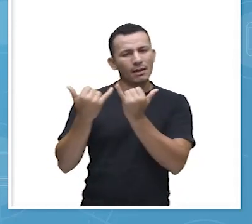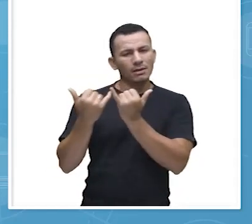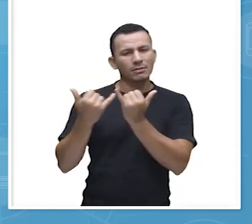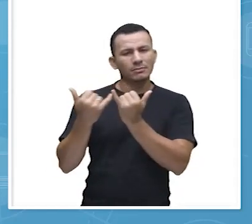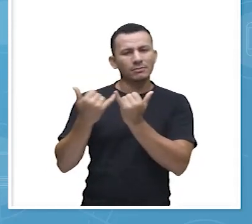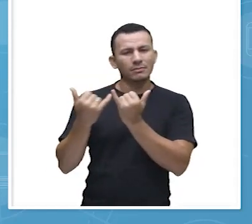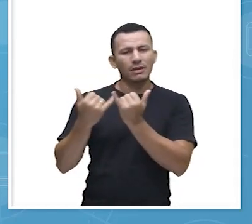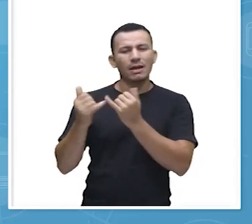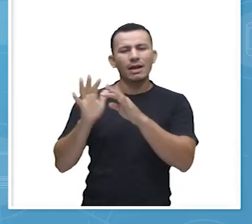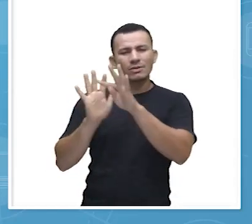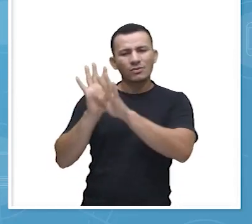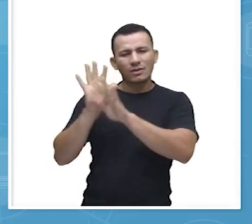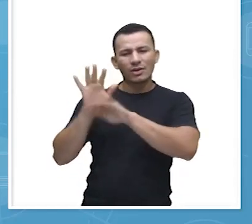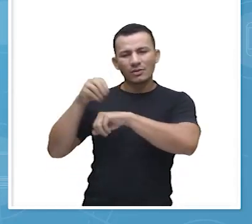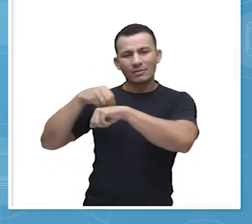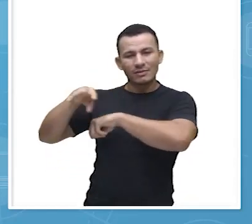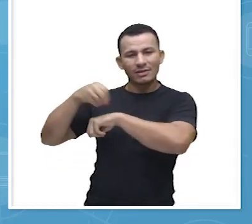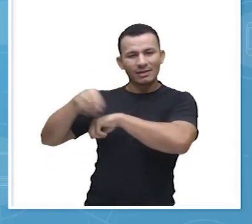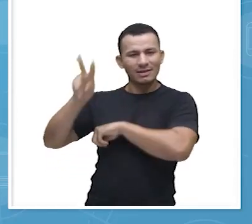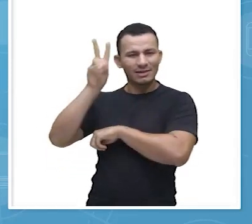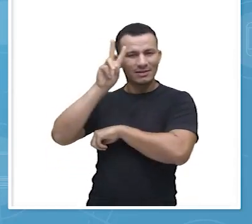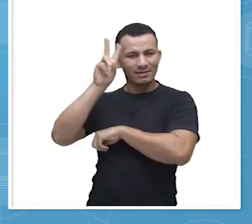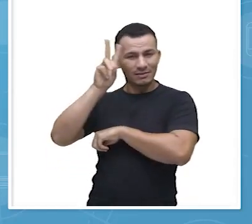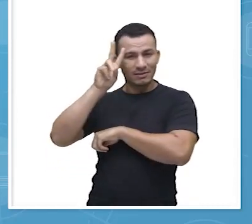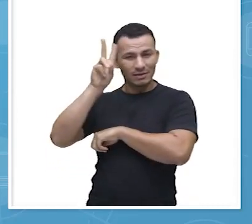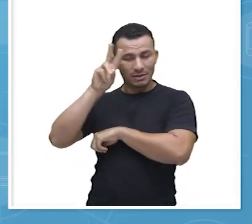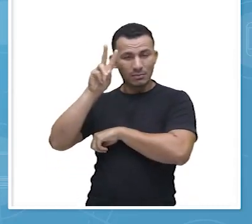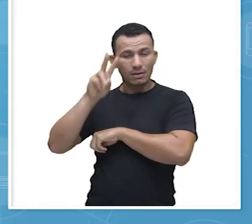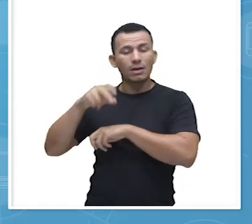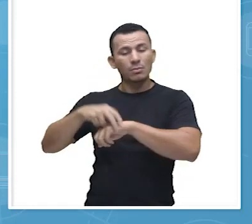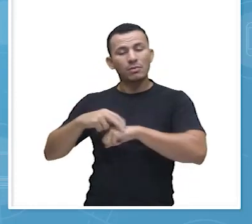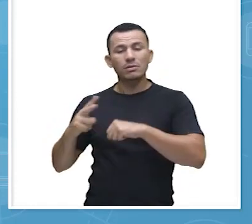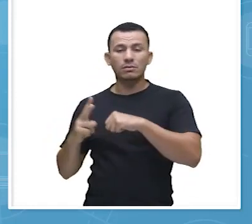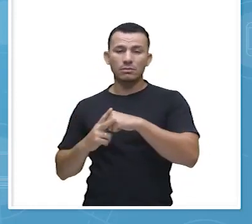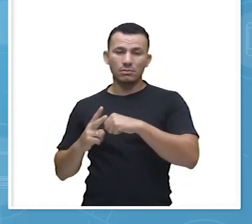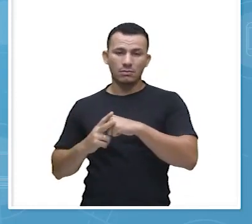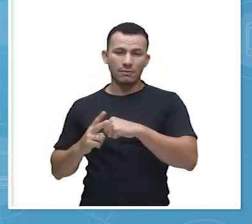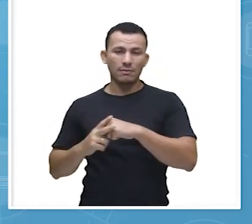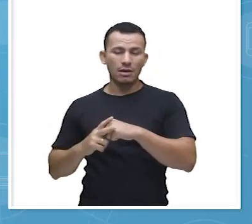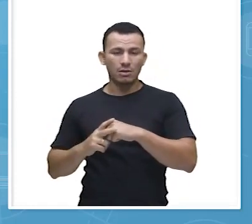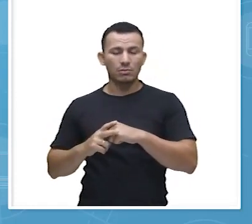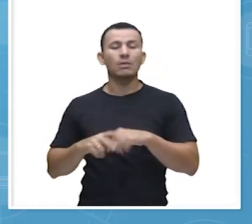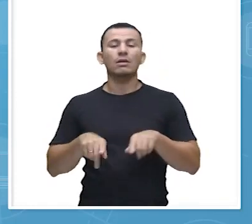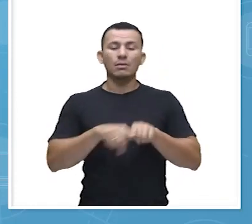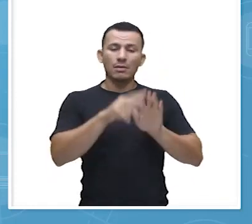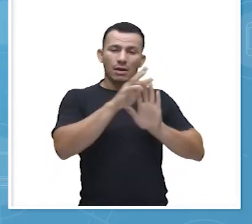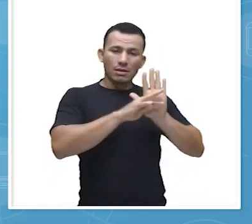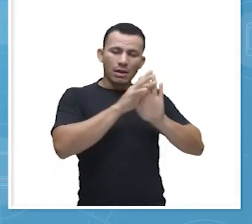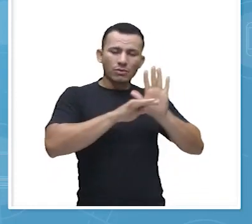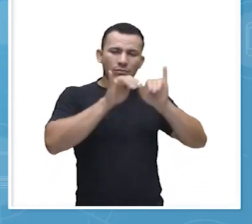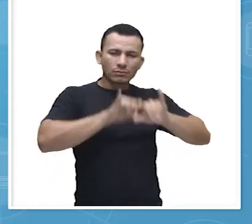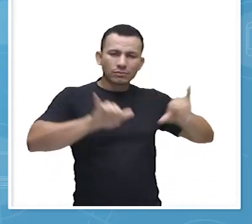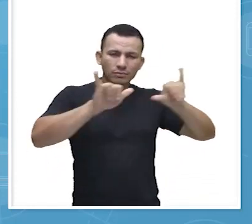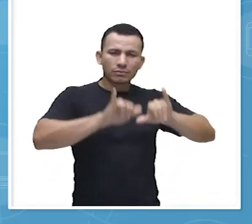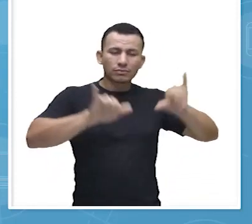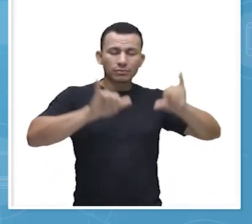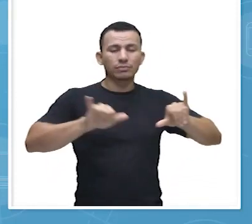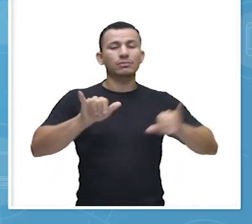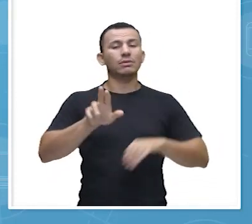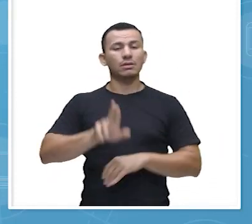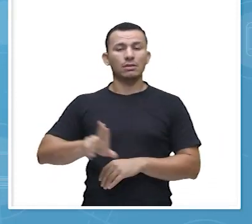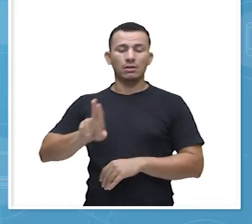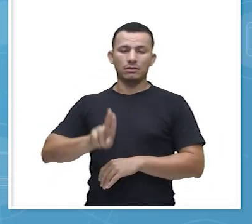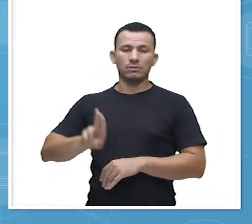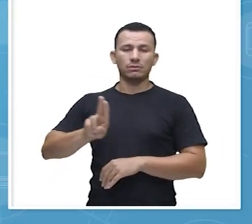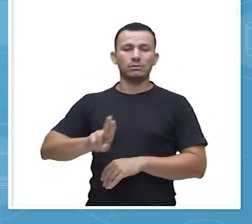texto de injunção que a gente acabou de ver, é o aspecto do verbo. Também os textos publicitários, eles utilizam